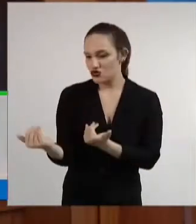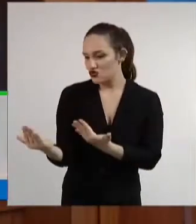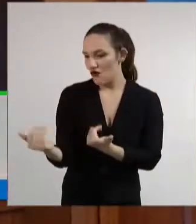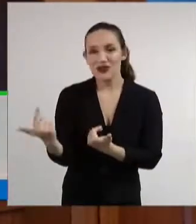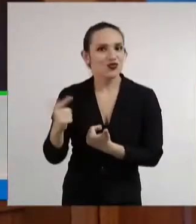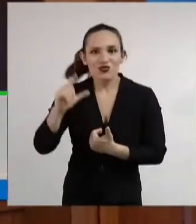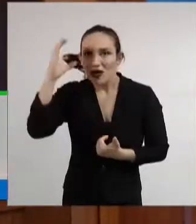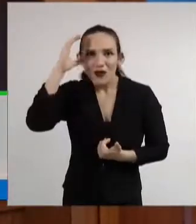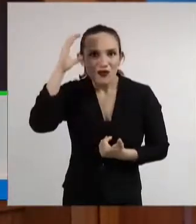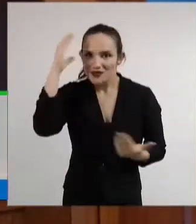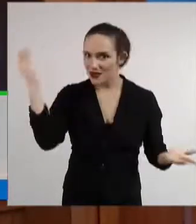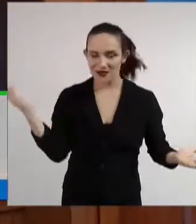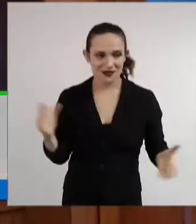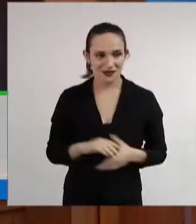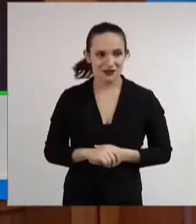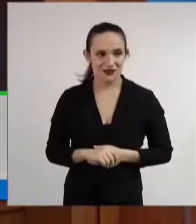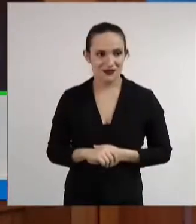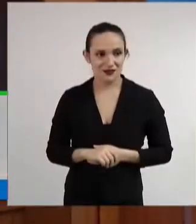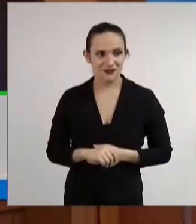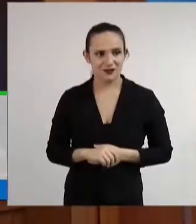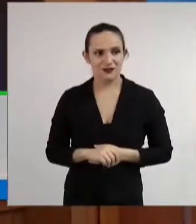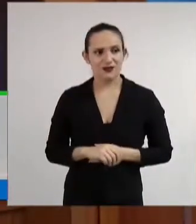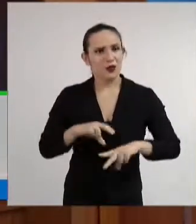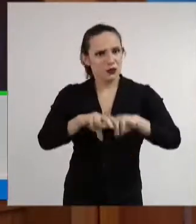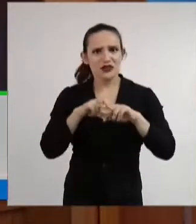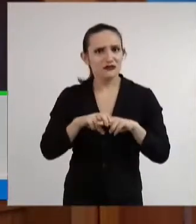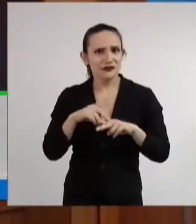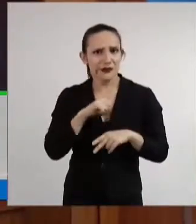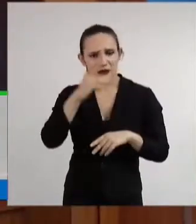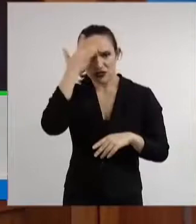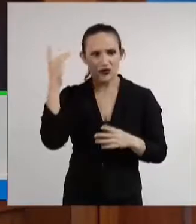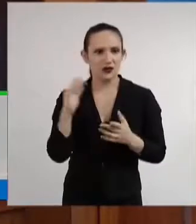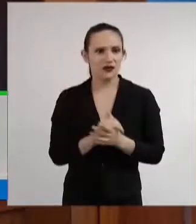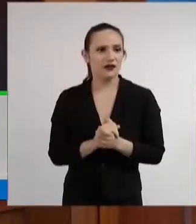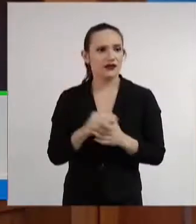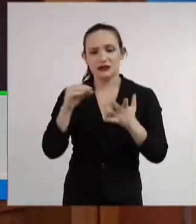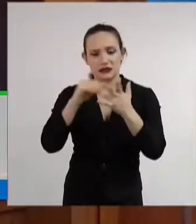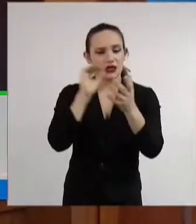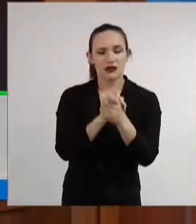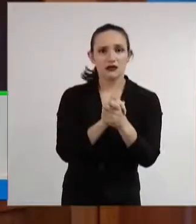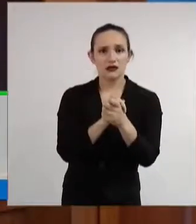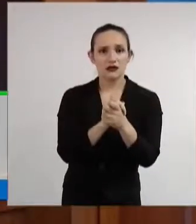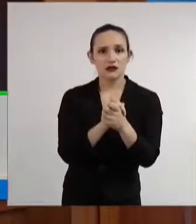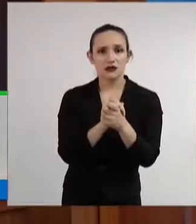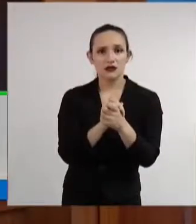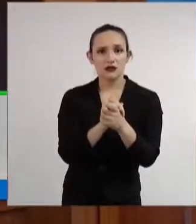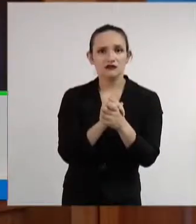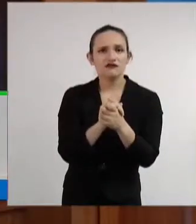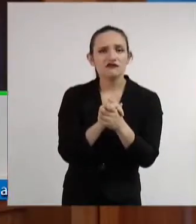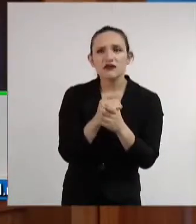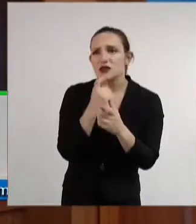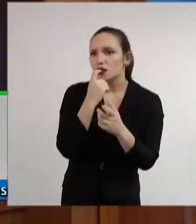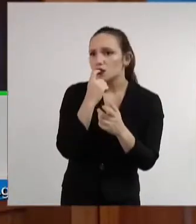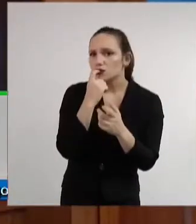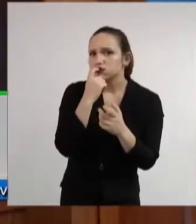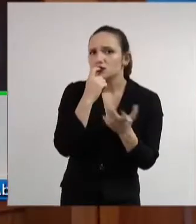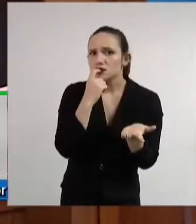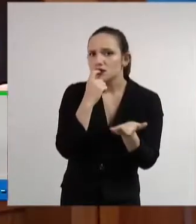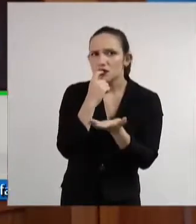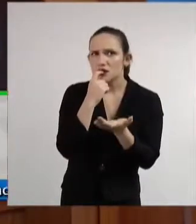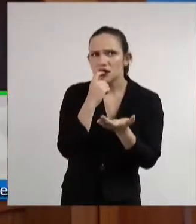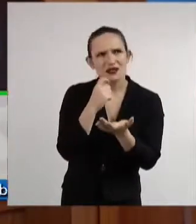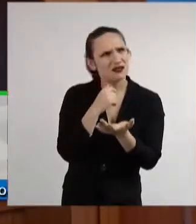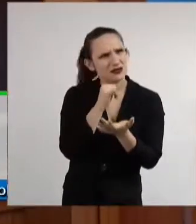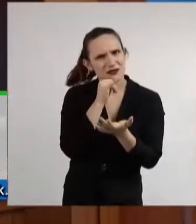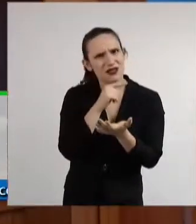têm essa consciência, por isso que temos pessoas que fazem uma aliança, casam, demora... Essa semana agora eu